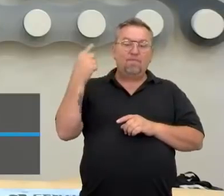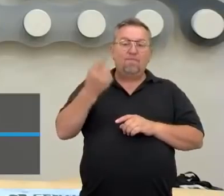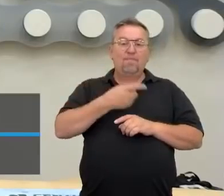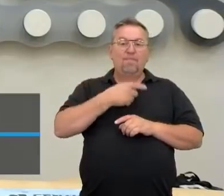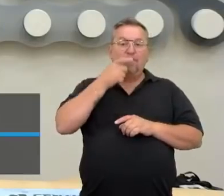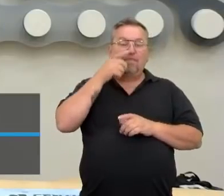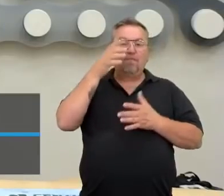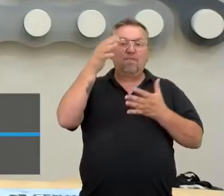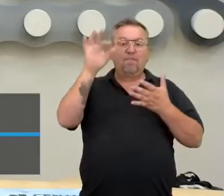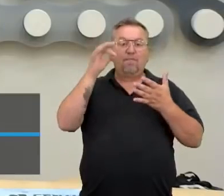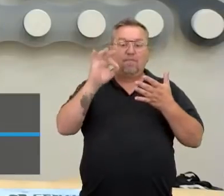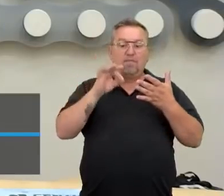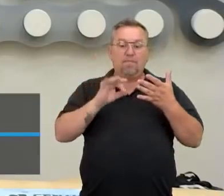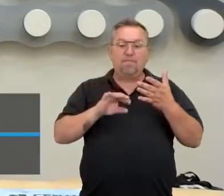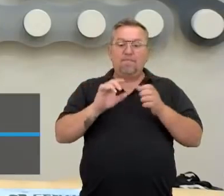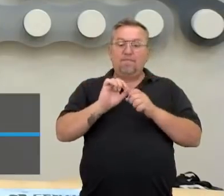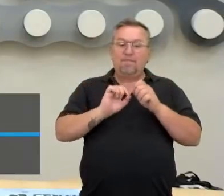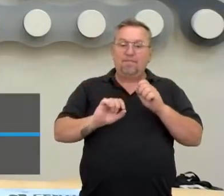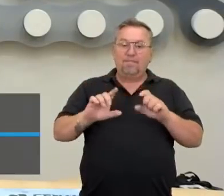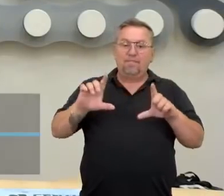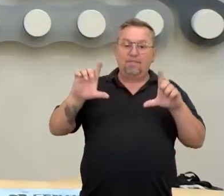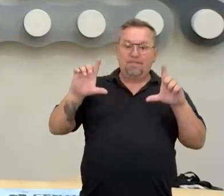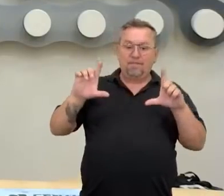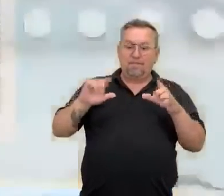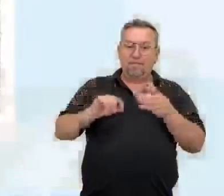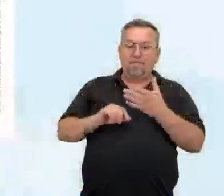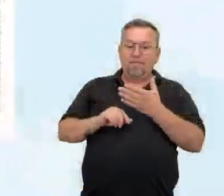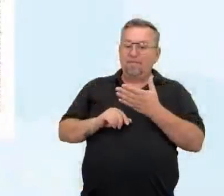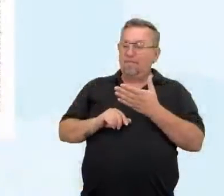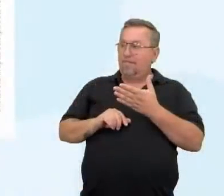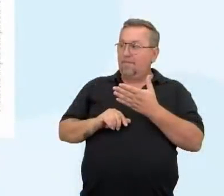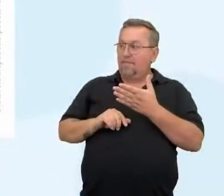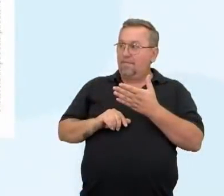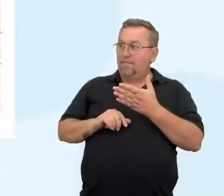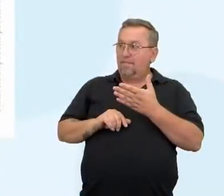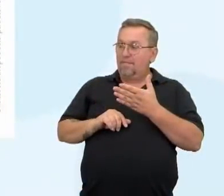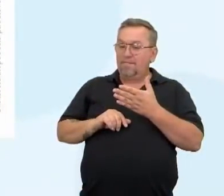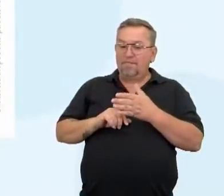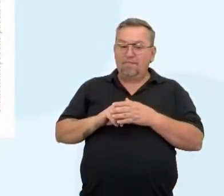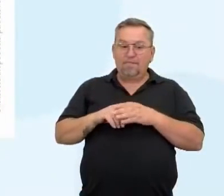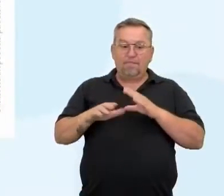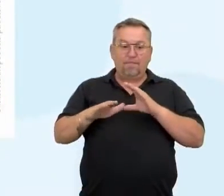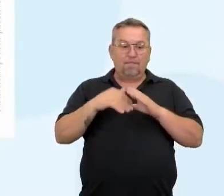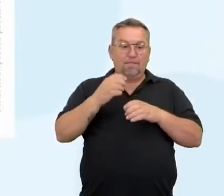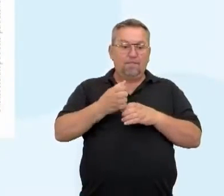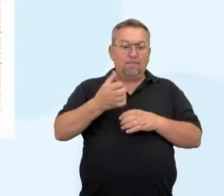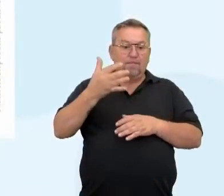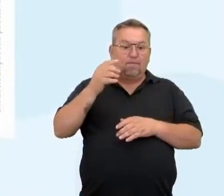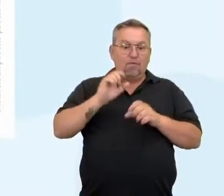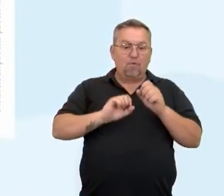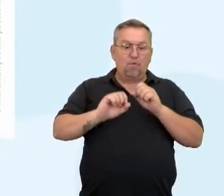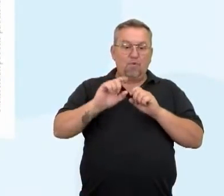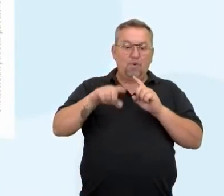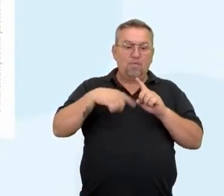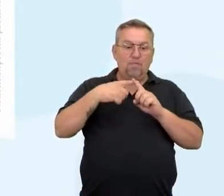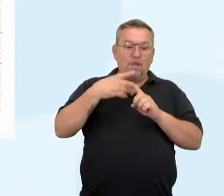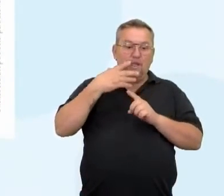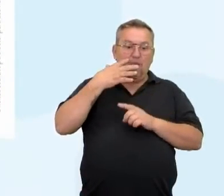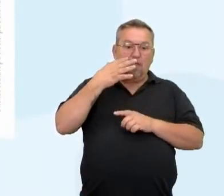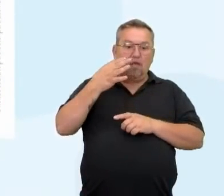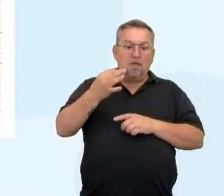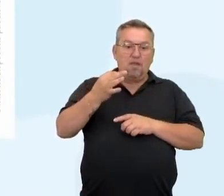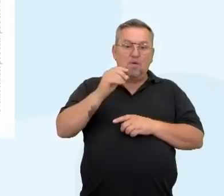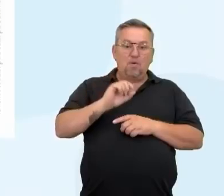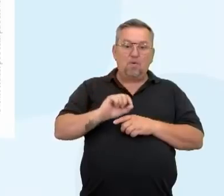ver detalhes que compõem essa imagem. Então, na tela aí para vocês, eu quero que vocês mandem aqui no chat aqui o que mais chama a atenção